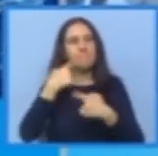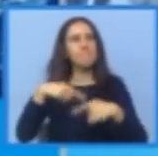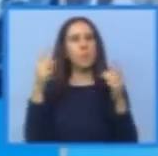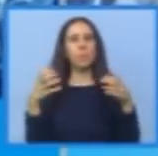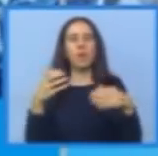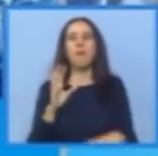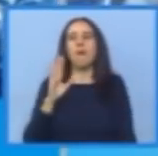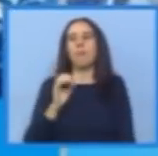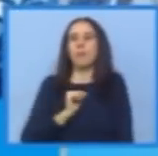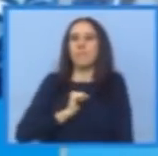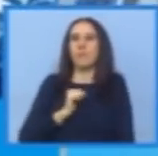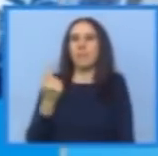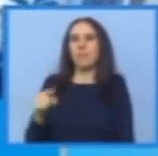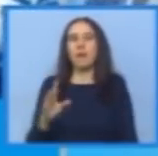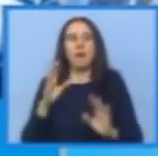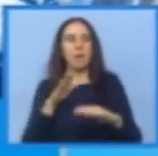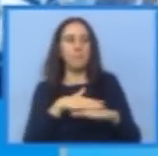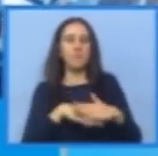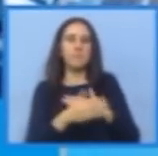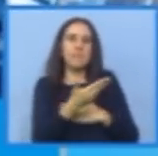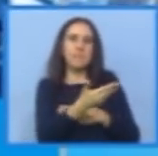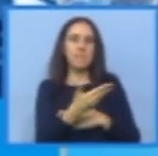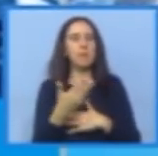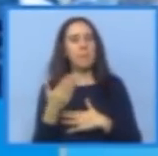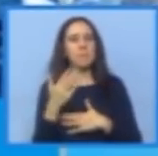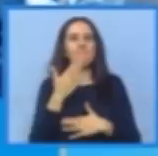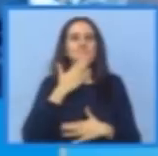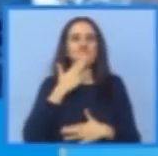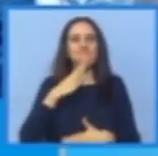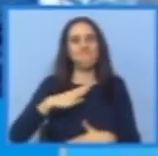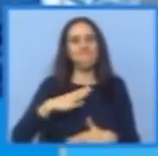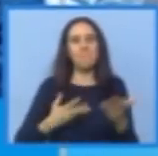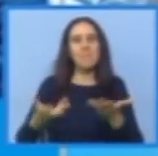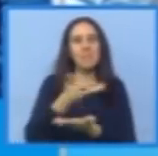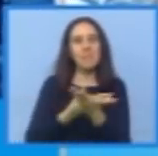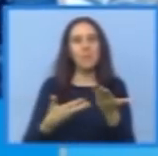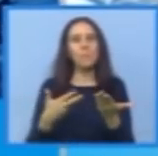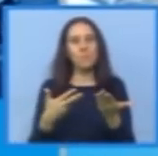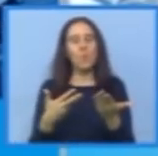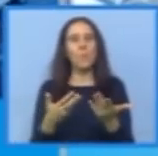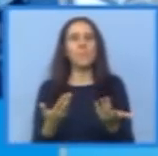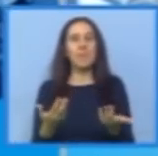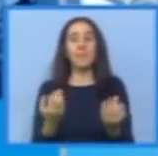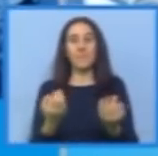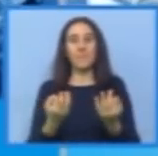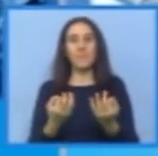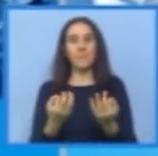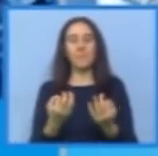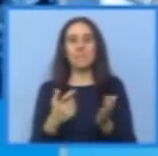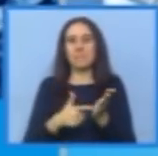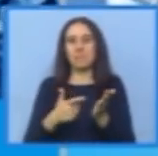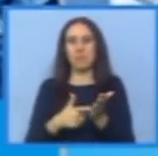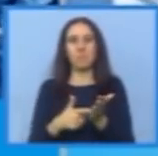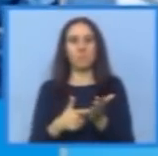comunitária. Mas nós temos as nossas coisas, mas nós fazemos assim. Mas lá vamos arranjando, lá nos vamos entendendo e realmente o necessário